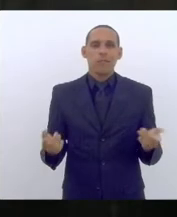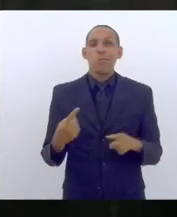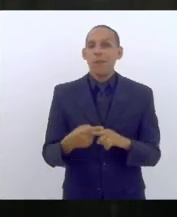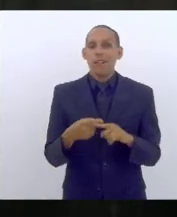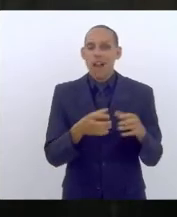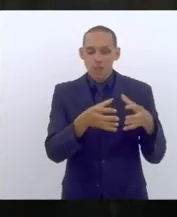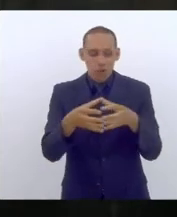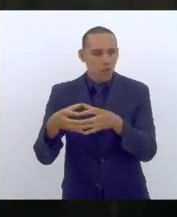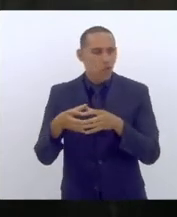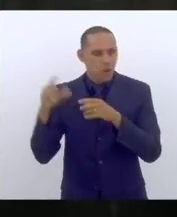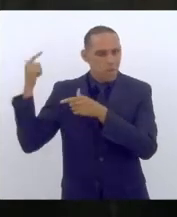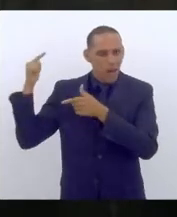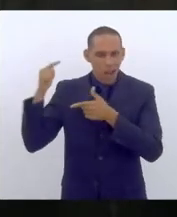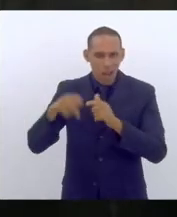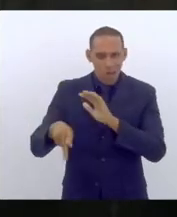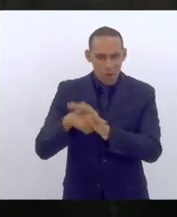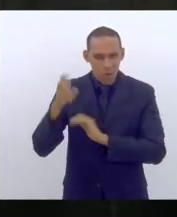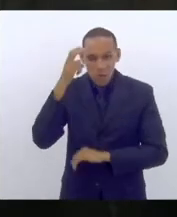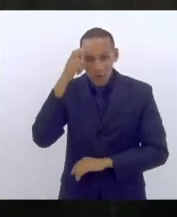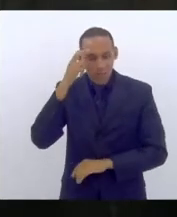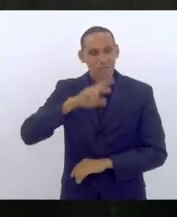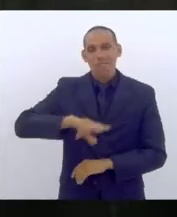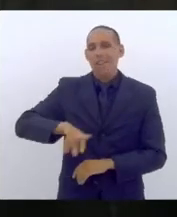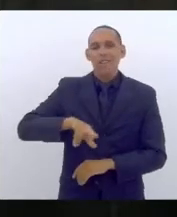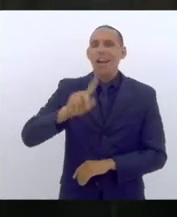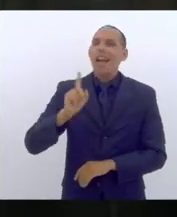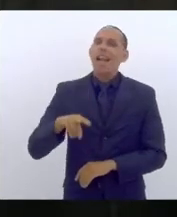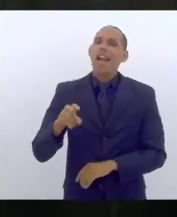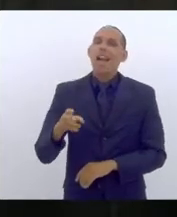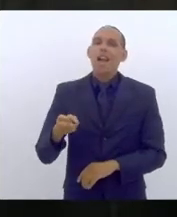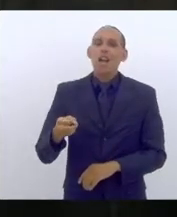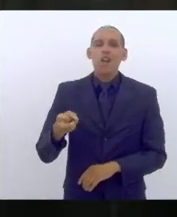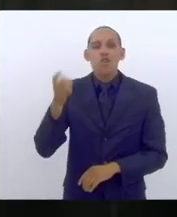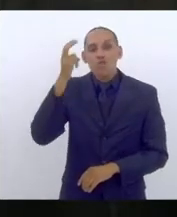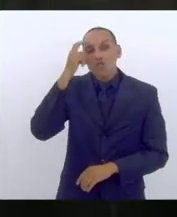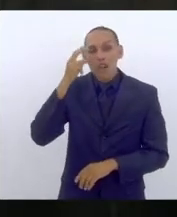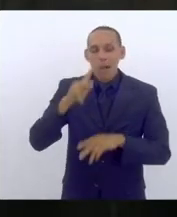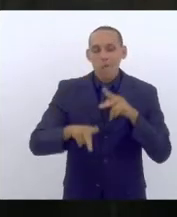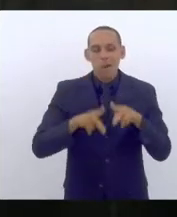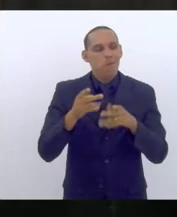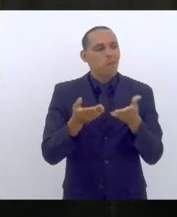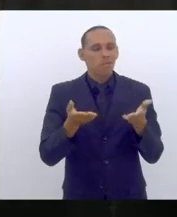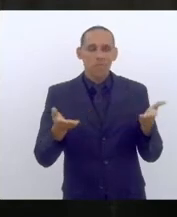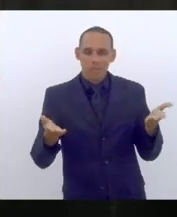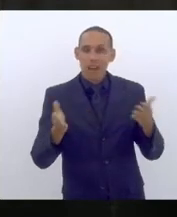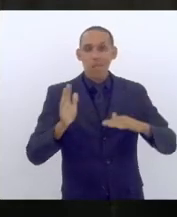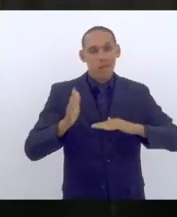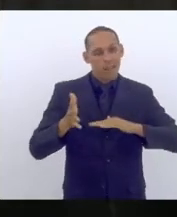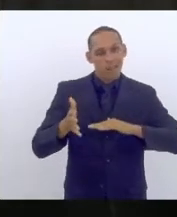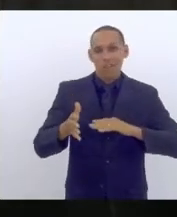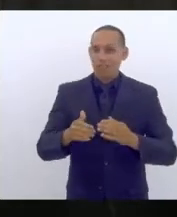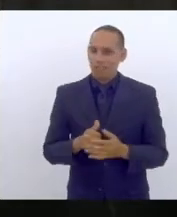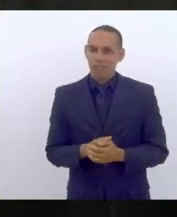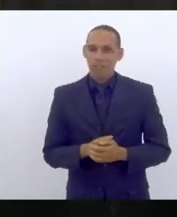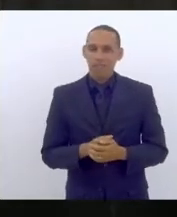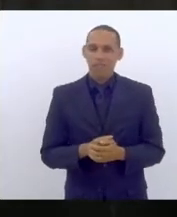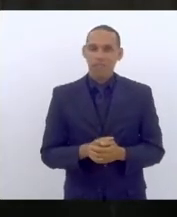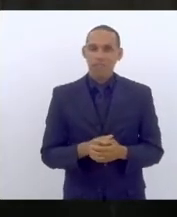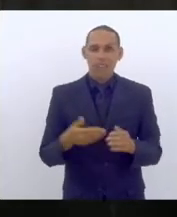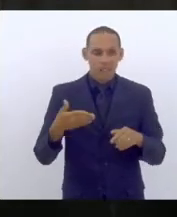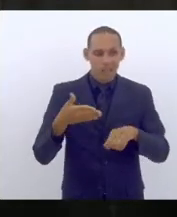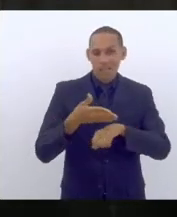grupos tradicionais da cultura são grupos da cultura popular e contemporânea que ainda não